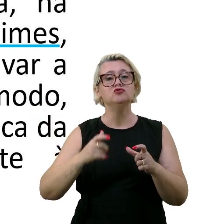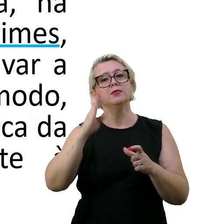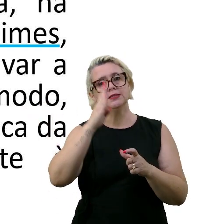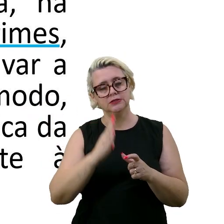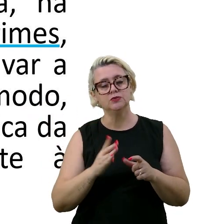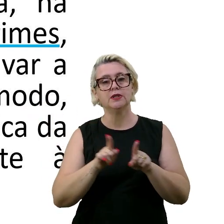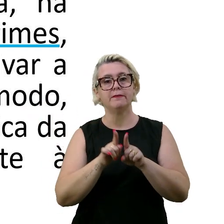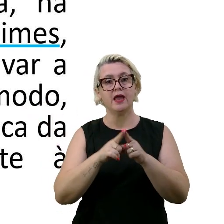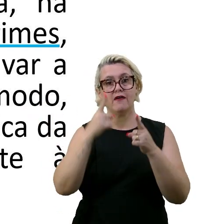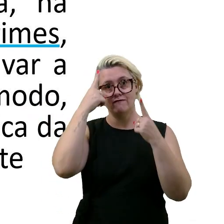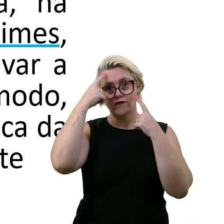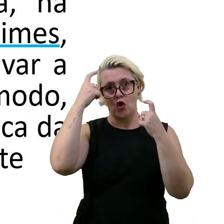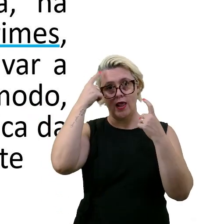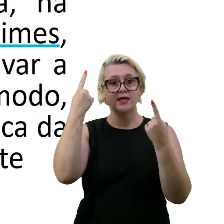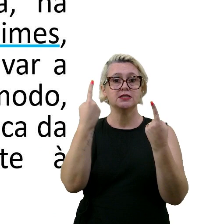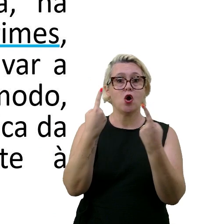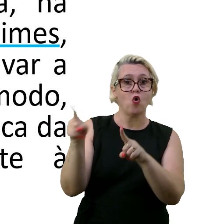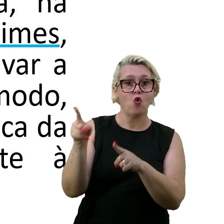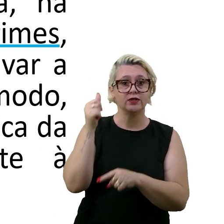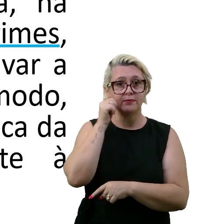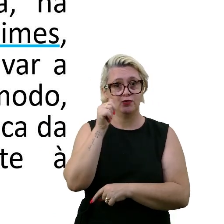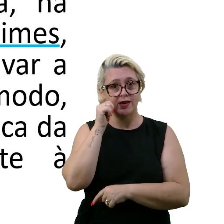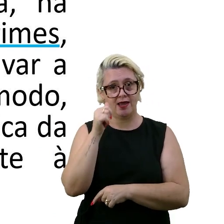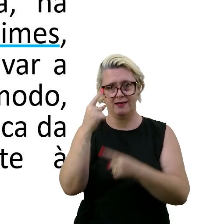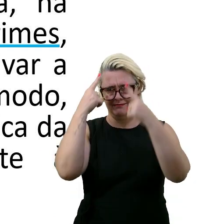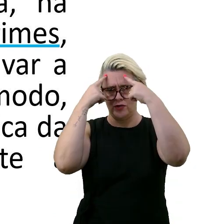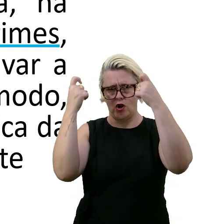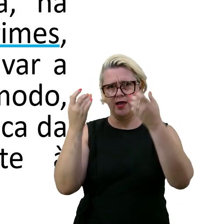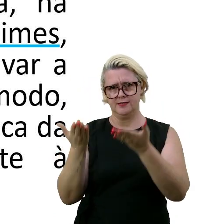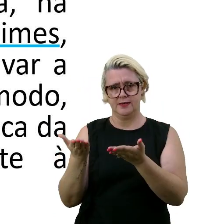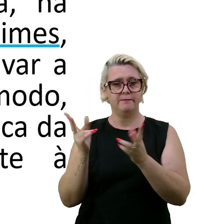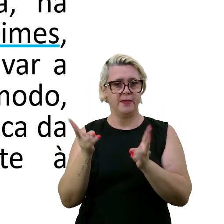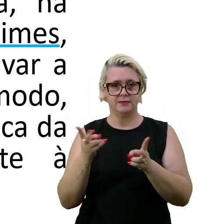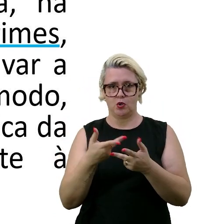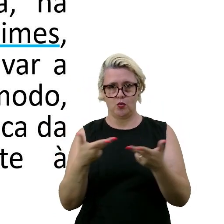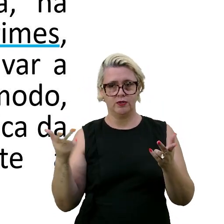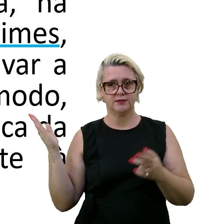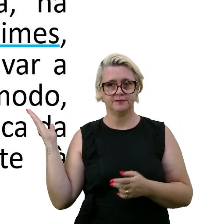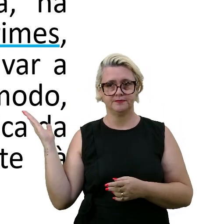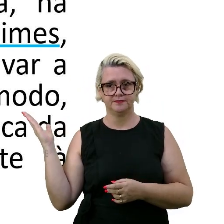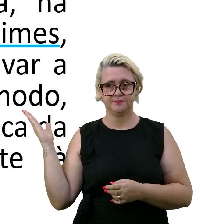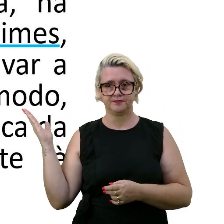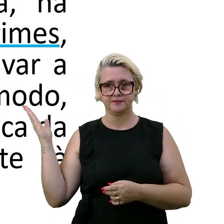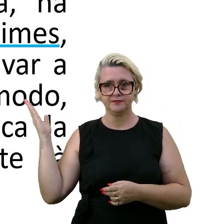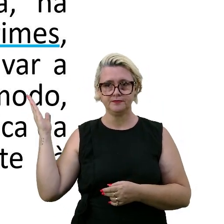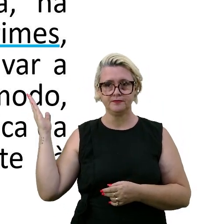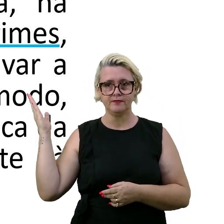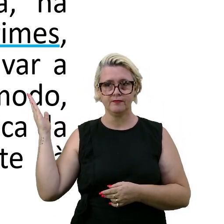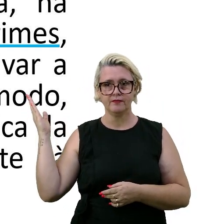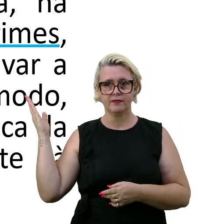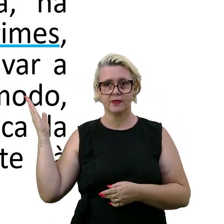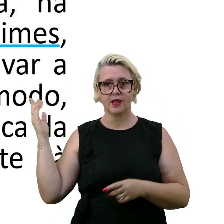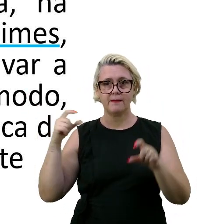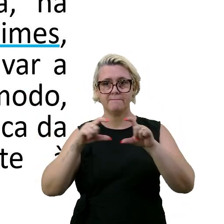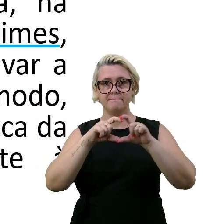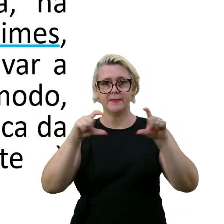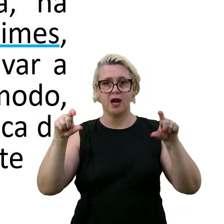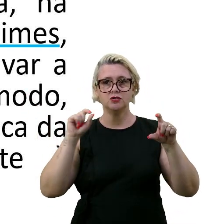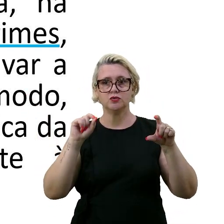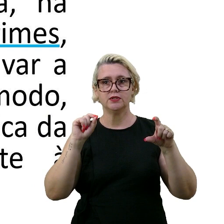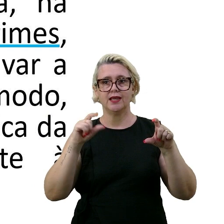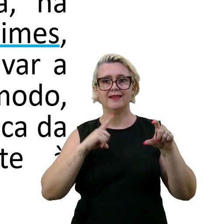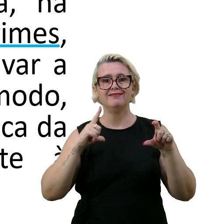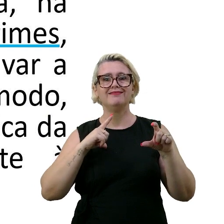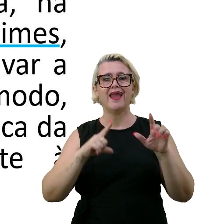contra a mulher, no tema aparece violência contra a mulher, então é a mesma coisa. E na parte mais de baixo,